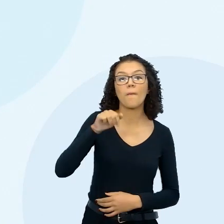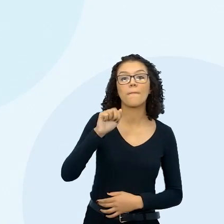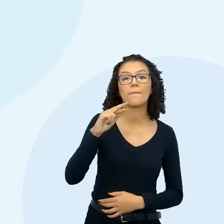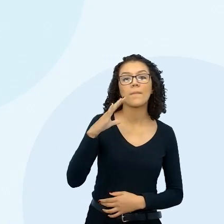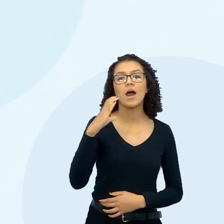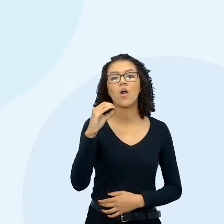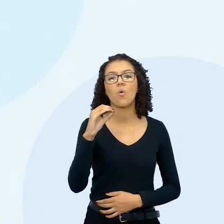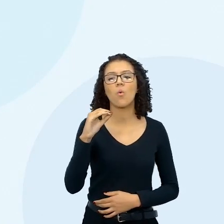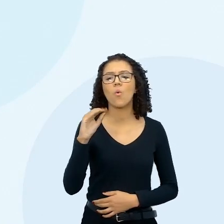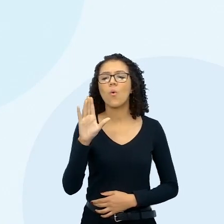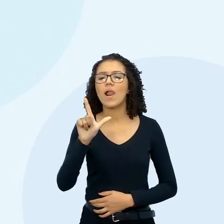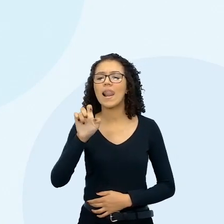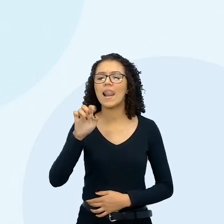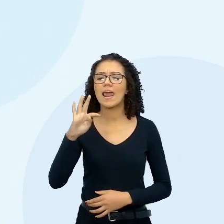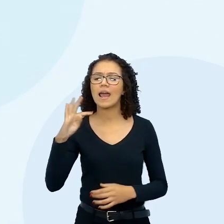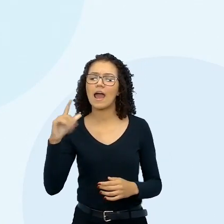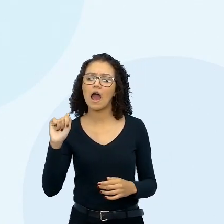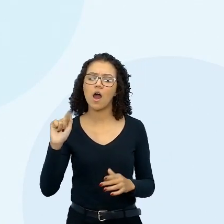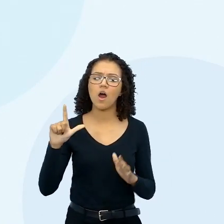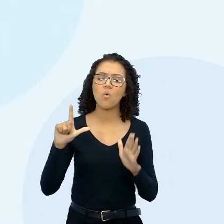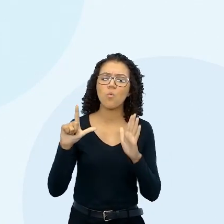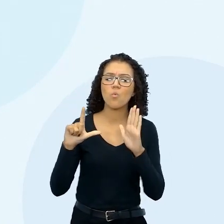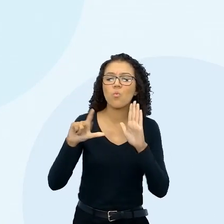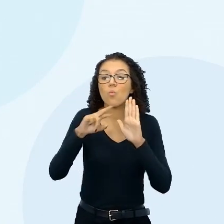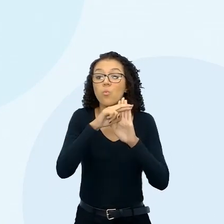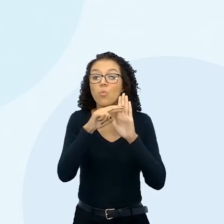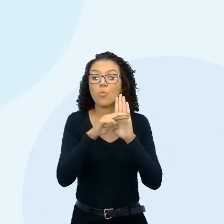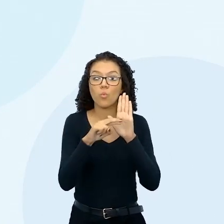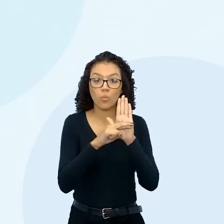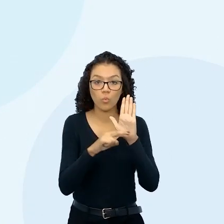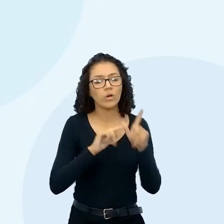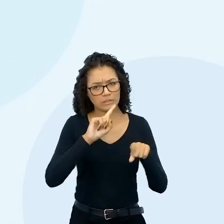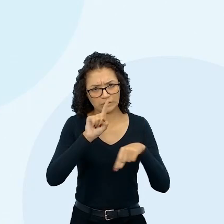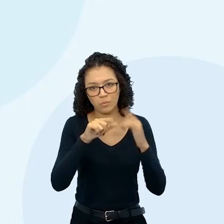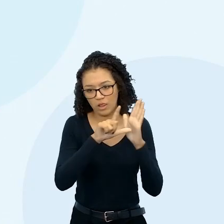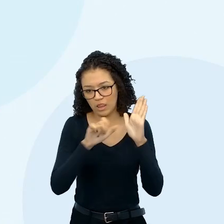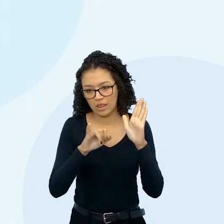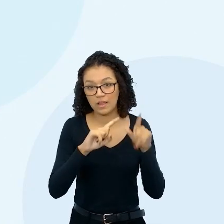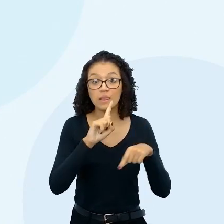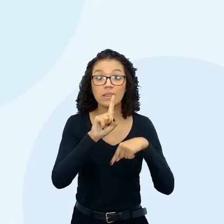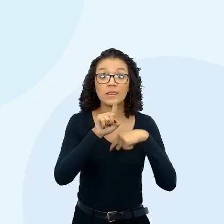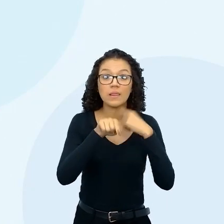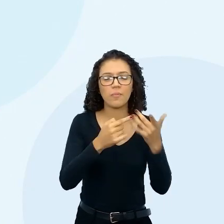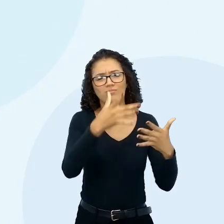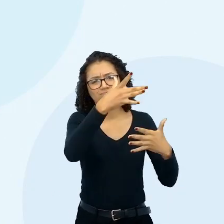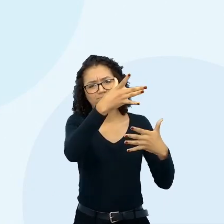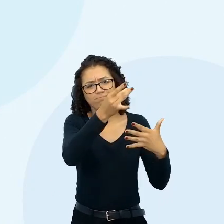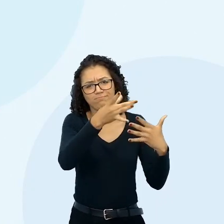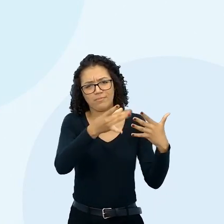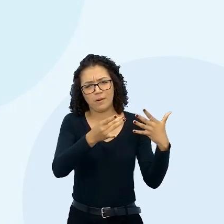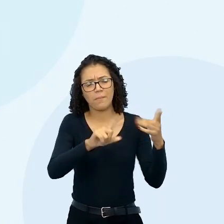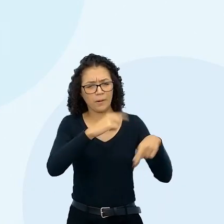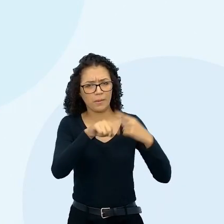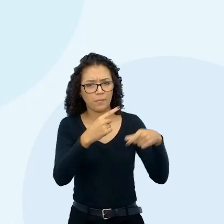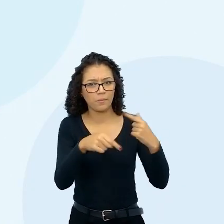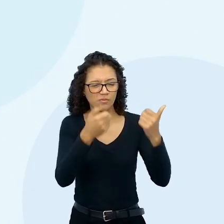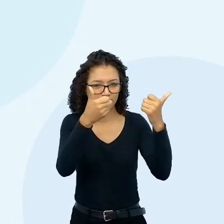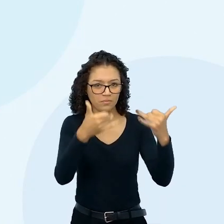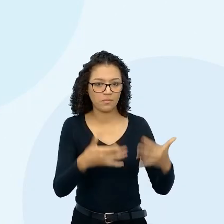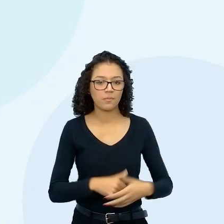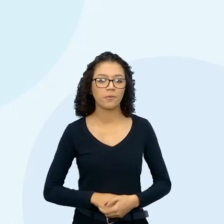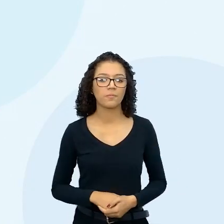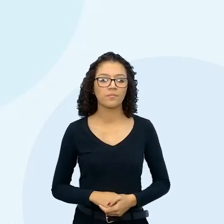isso? Isso. Aí vocês podem depois pegar a pauta, né, e ver com mais detalhes. No